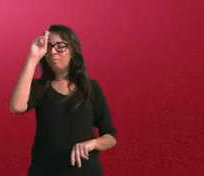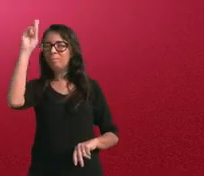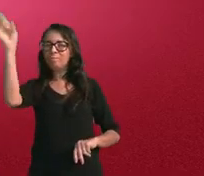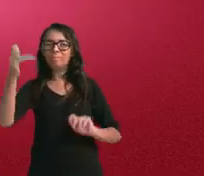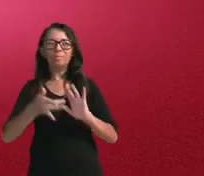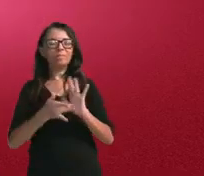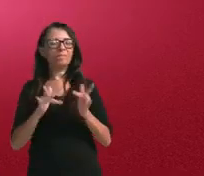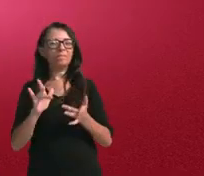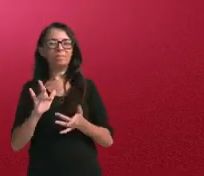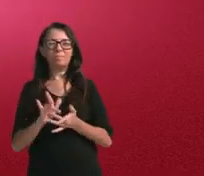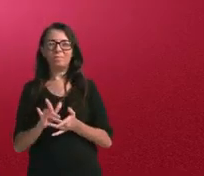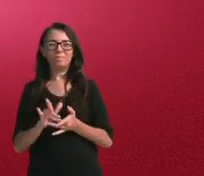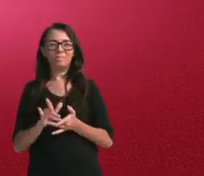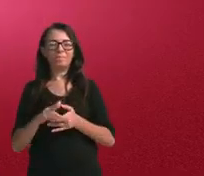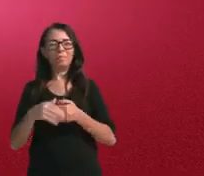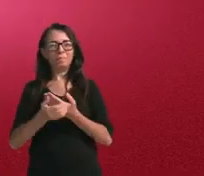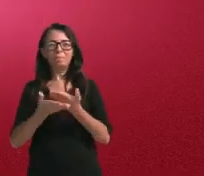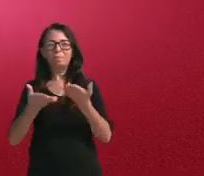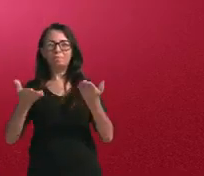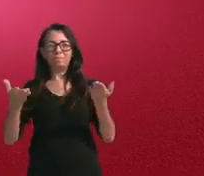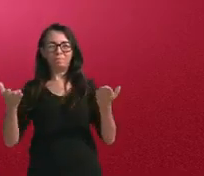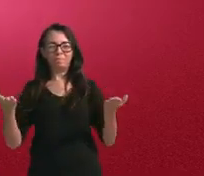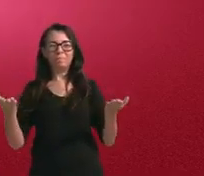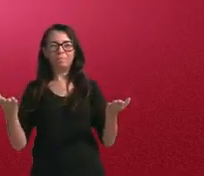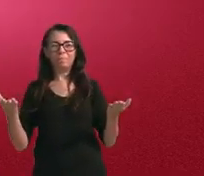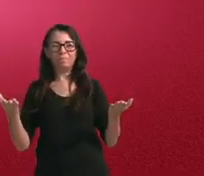noite. Estamos aqui